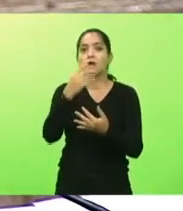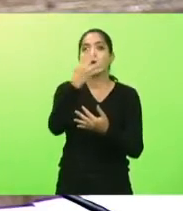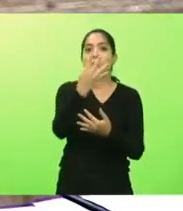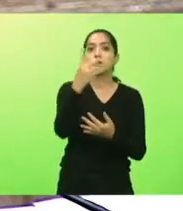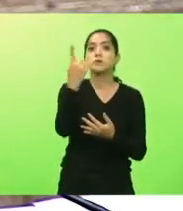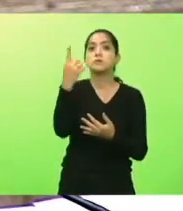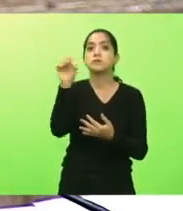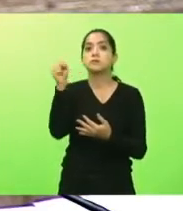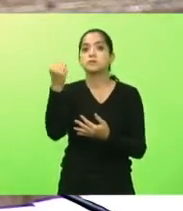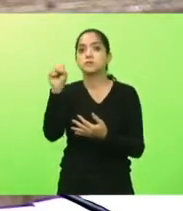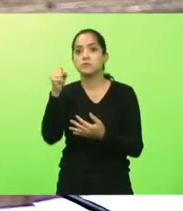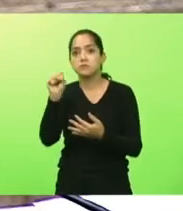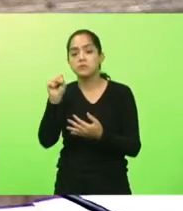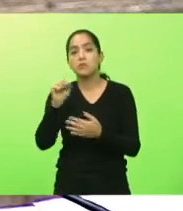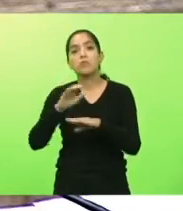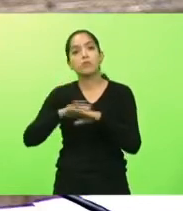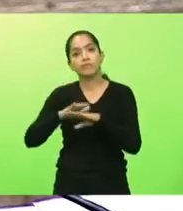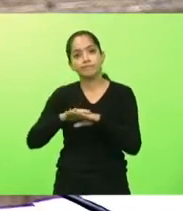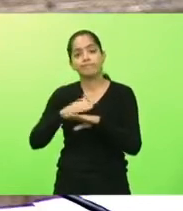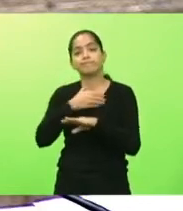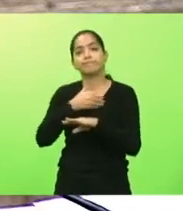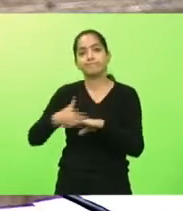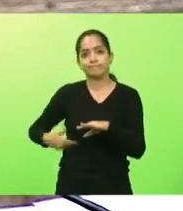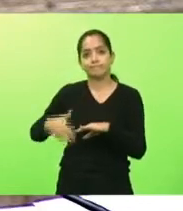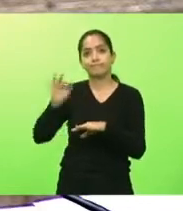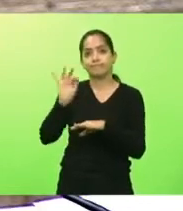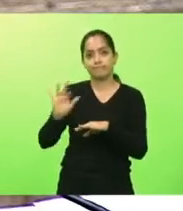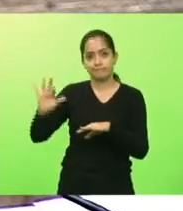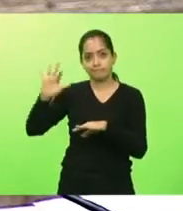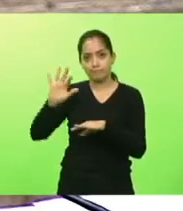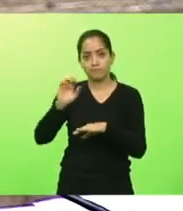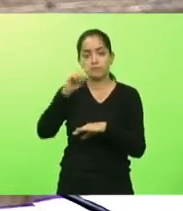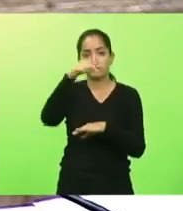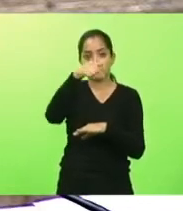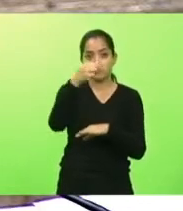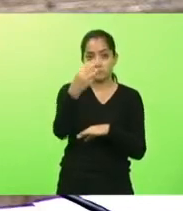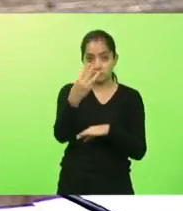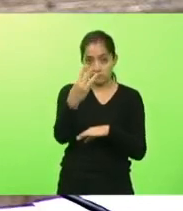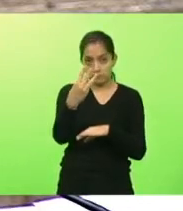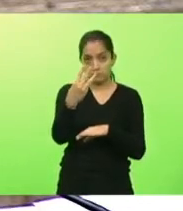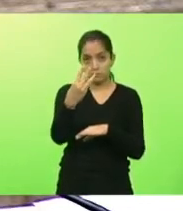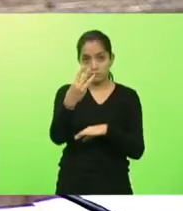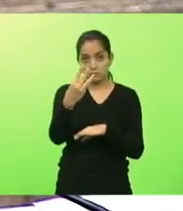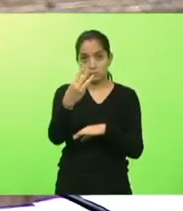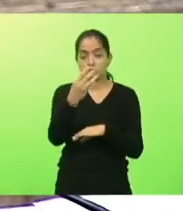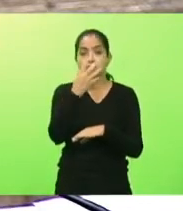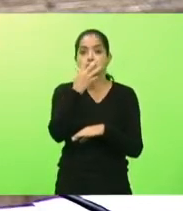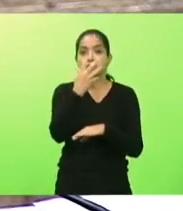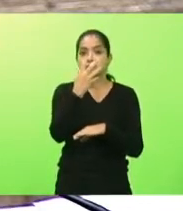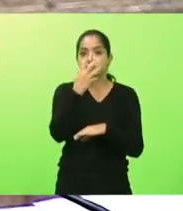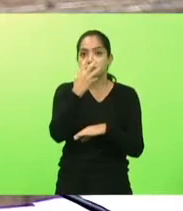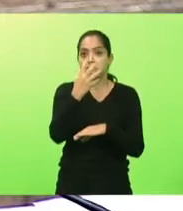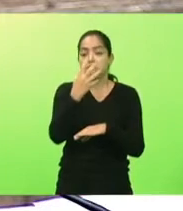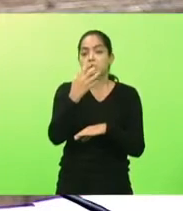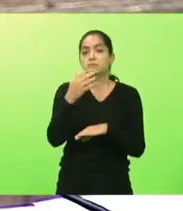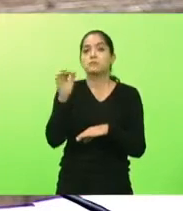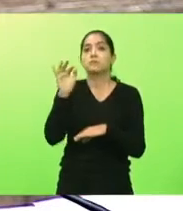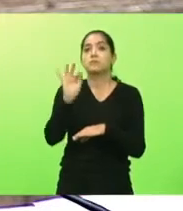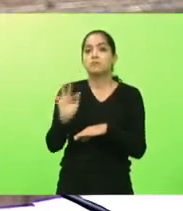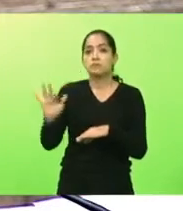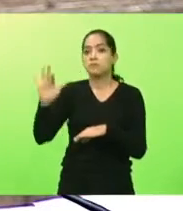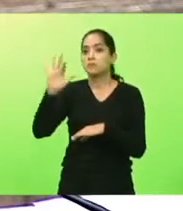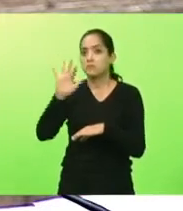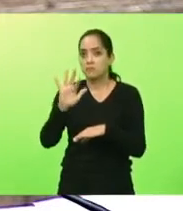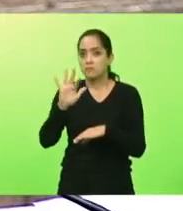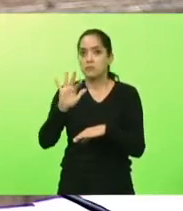418 é do governo federal, 73 respiradores do governo federal, quase 2,5 milhões